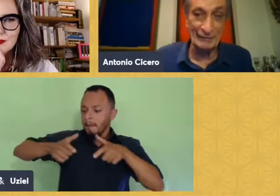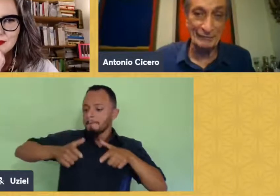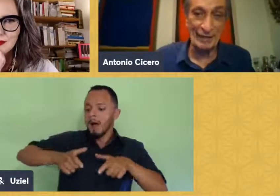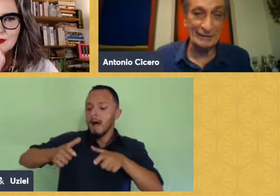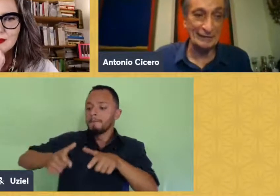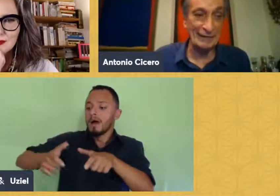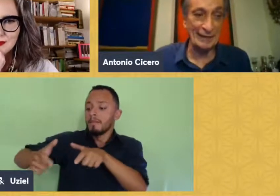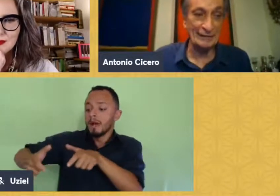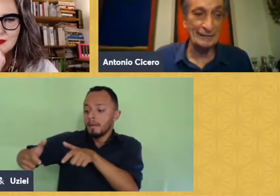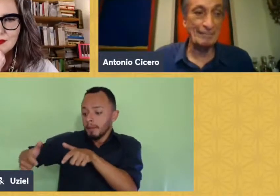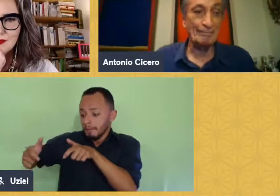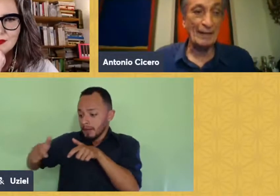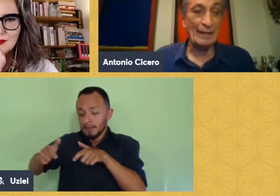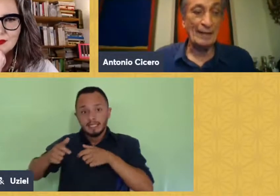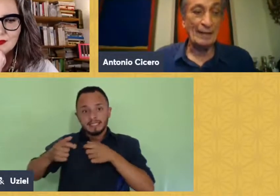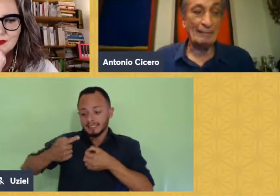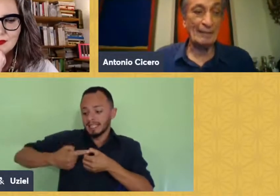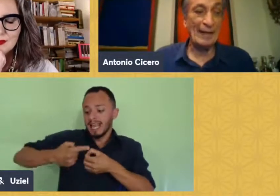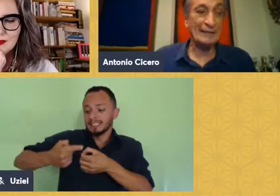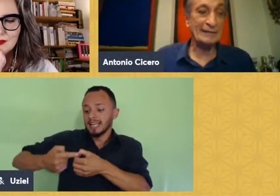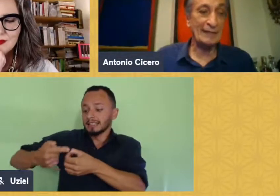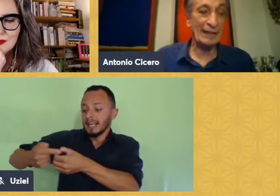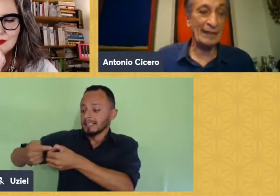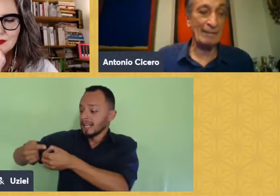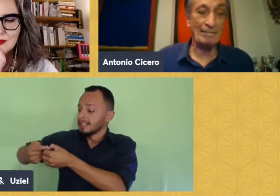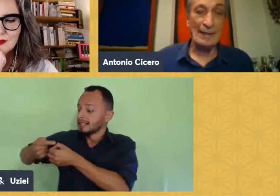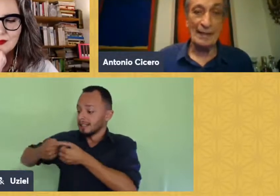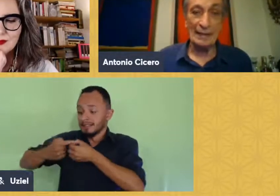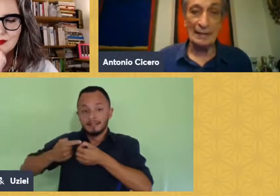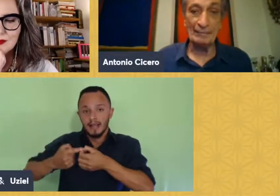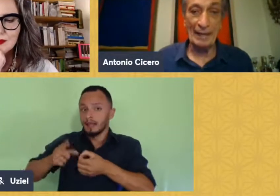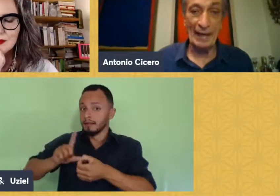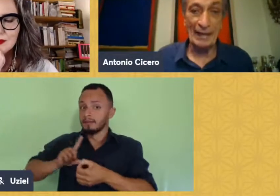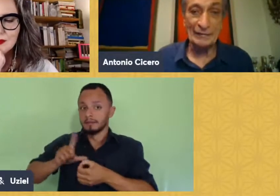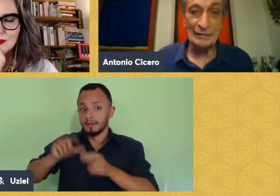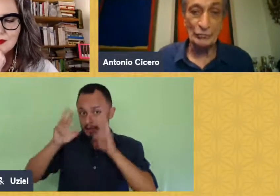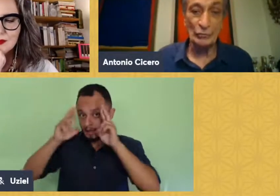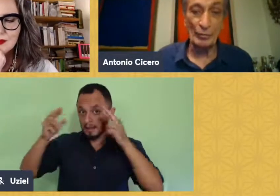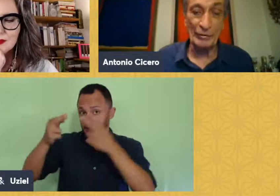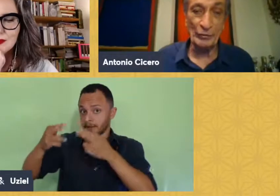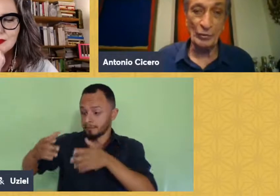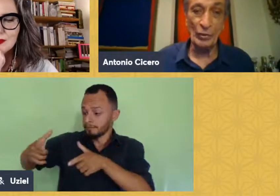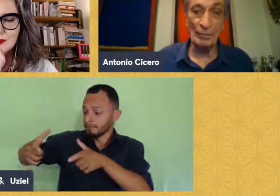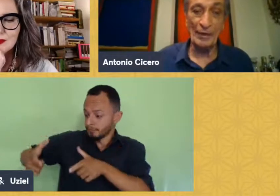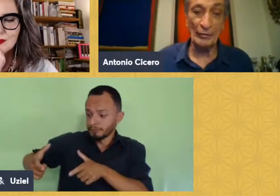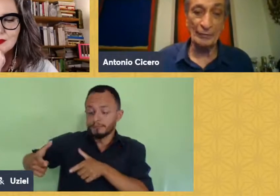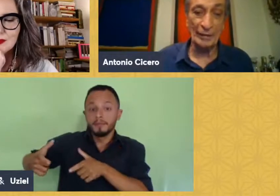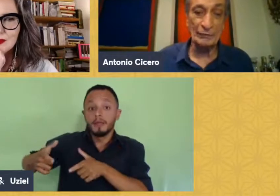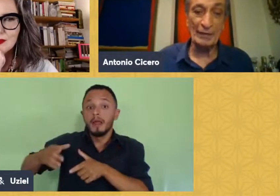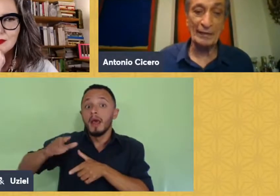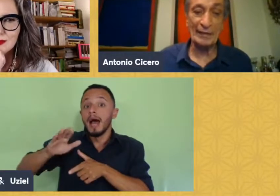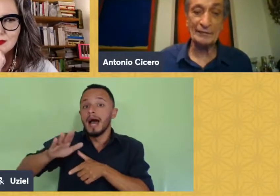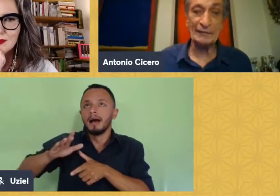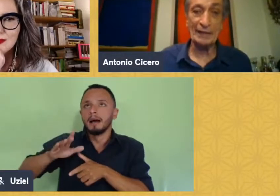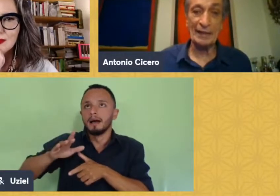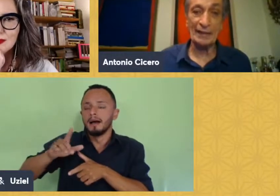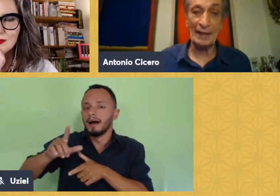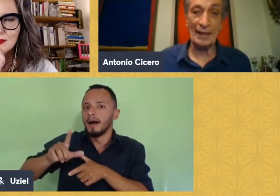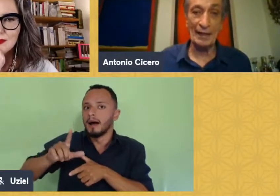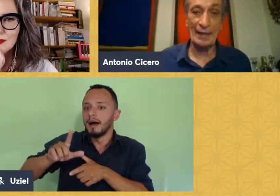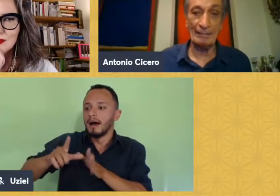polis, né? Várias cidades. Mas, antes do domínio romano mesmo, a